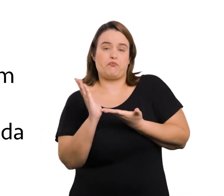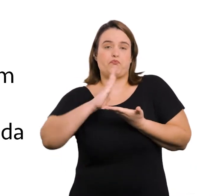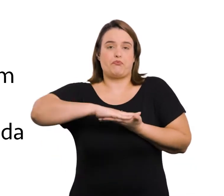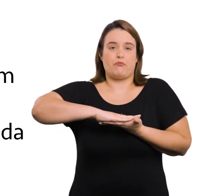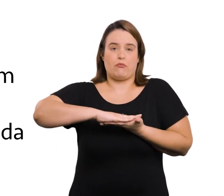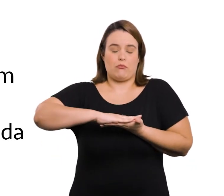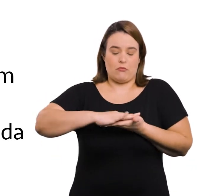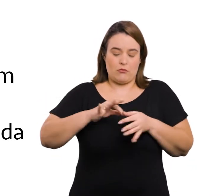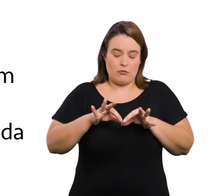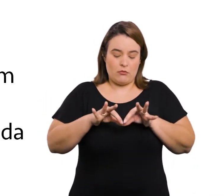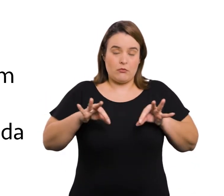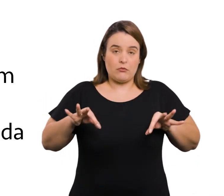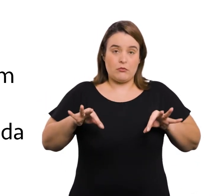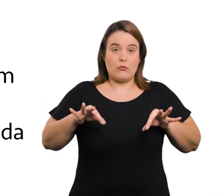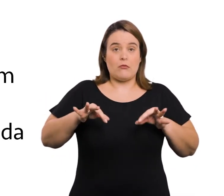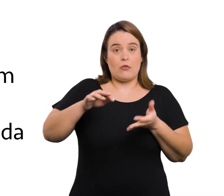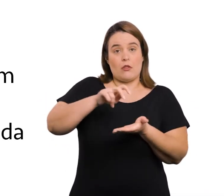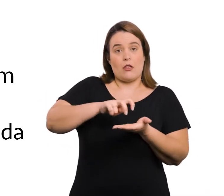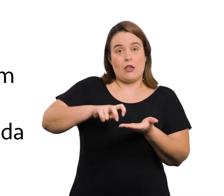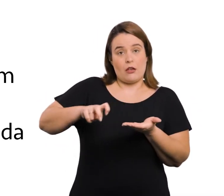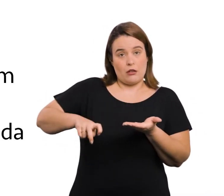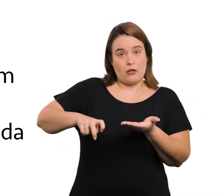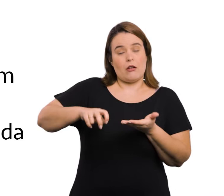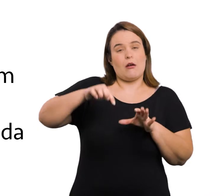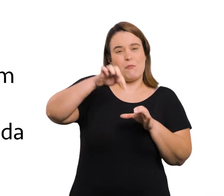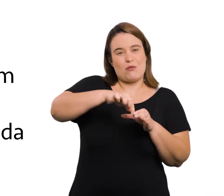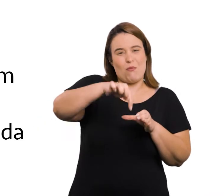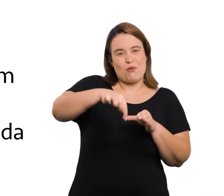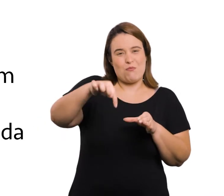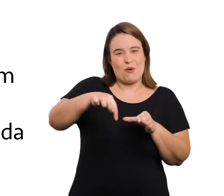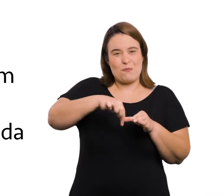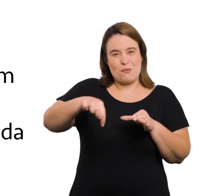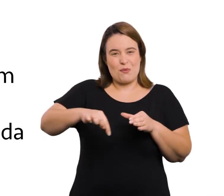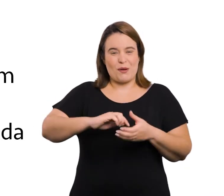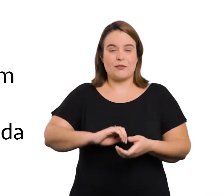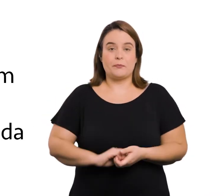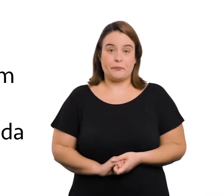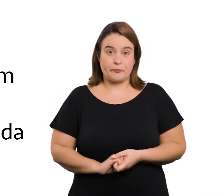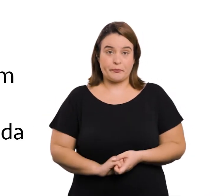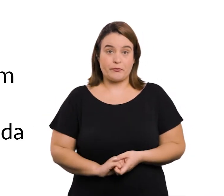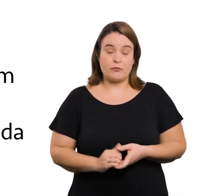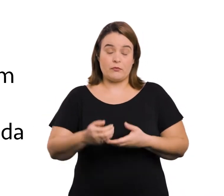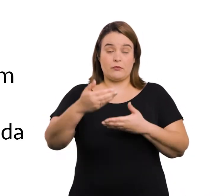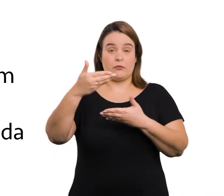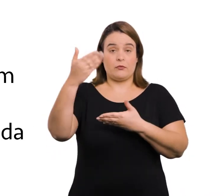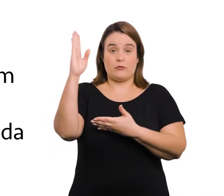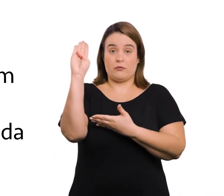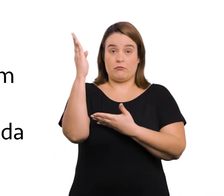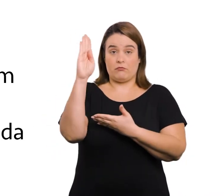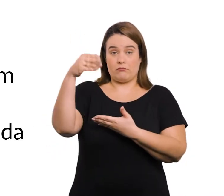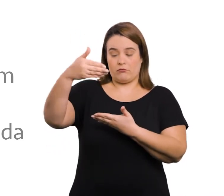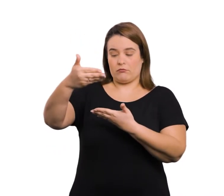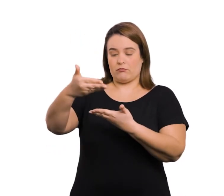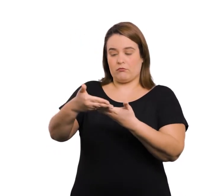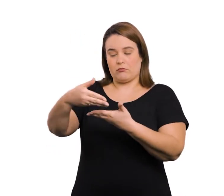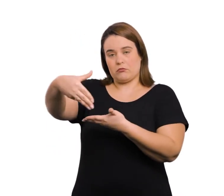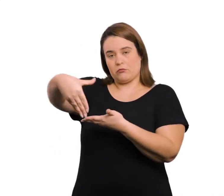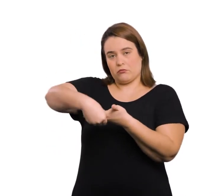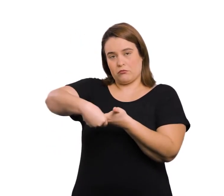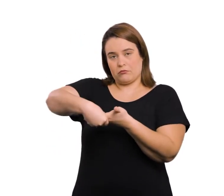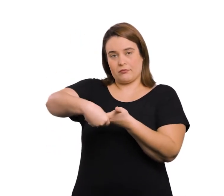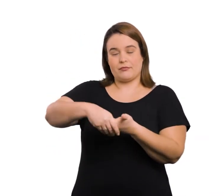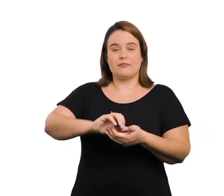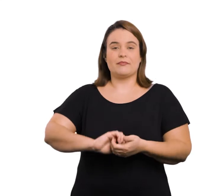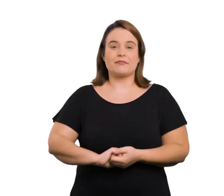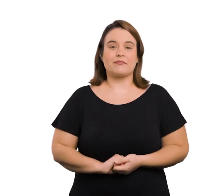dobrável com espaços vazados para a impressão manual de células braille, encaixada em uma prancheta de madeira, onde é preso